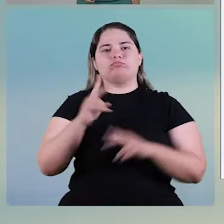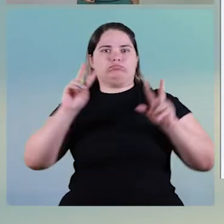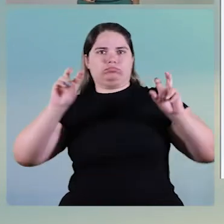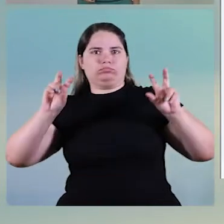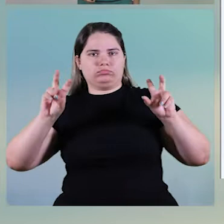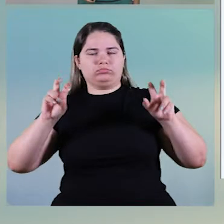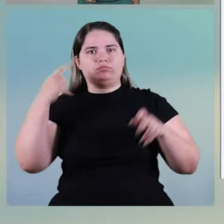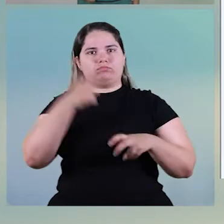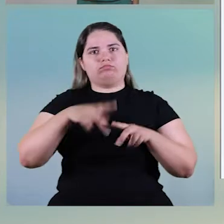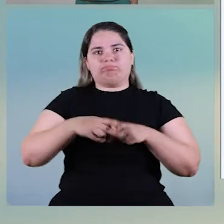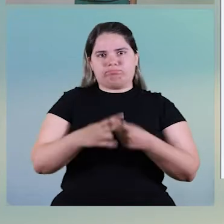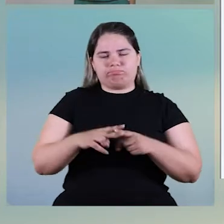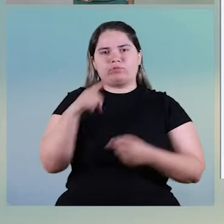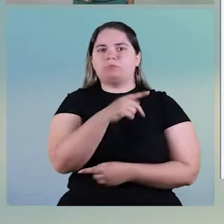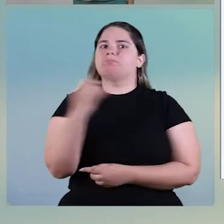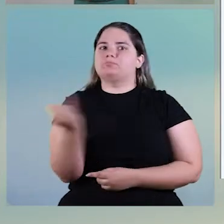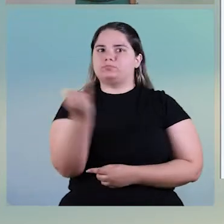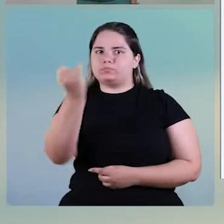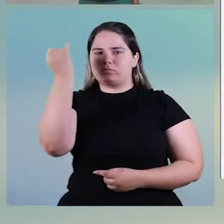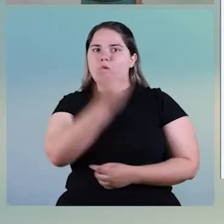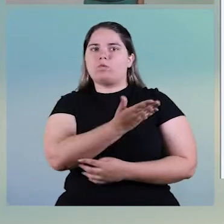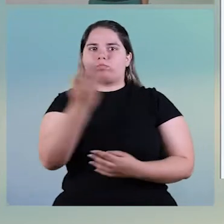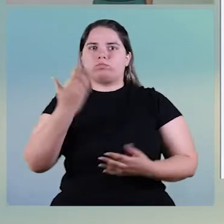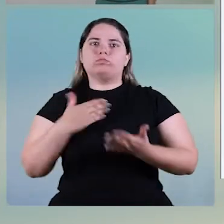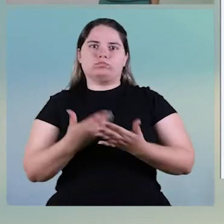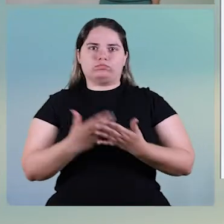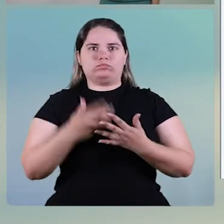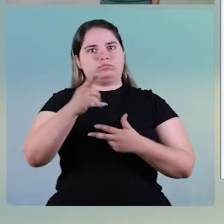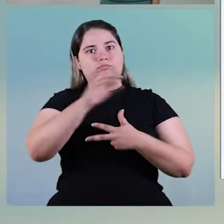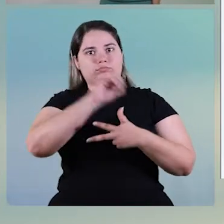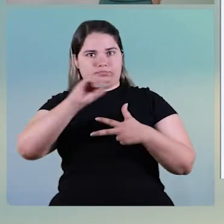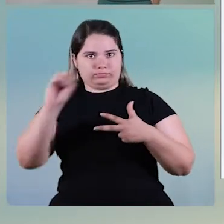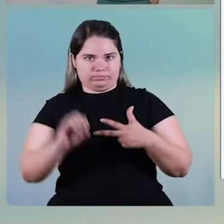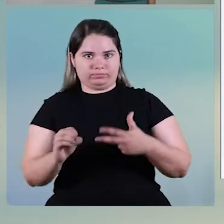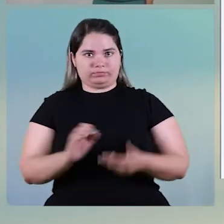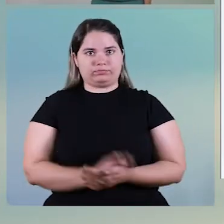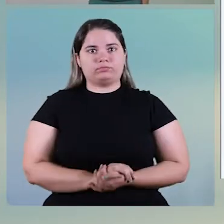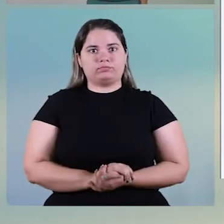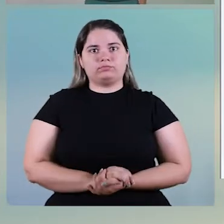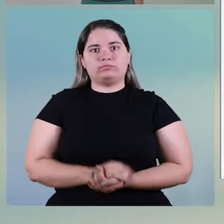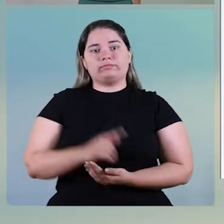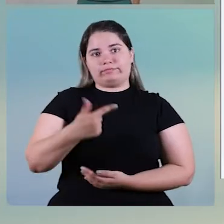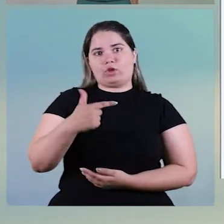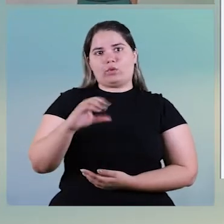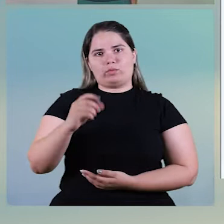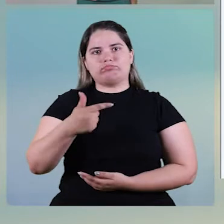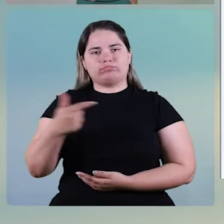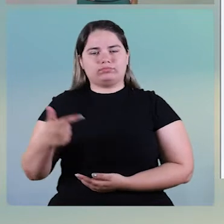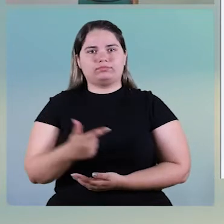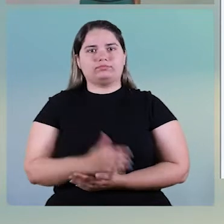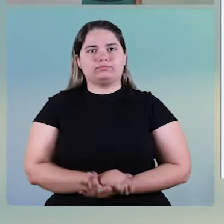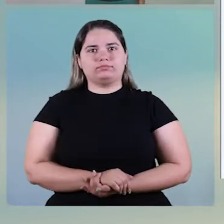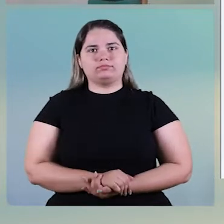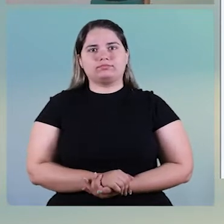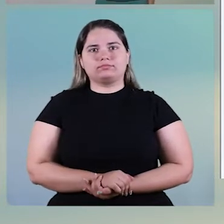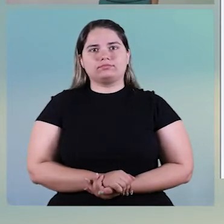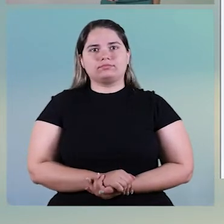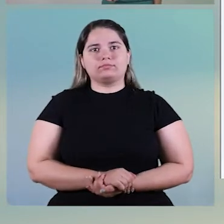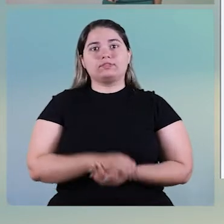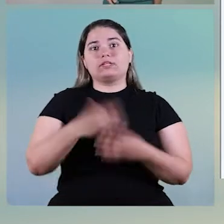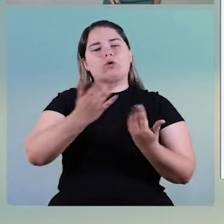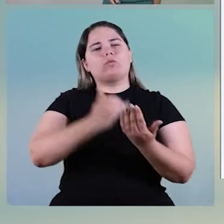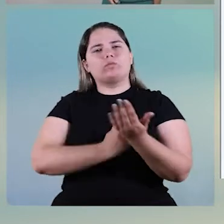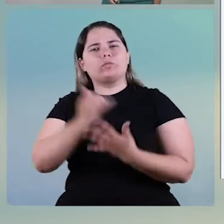grande utilidade para todos vocês que vão prestar o exame do Enem em 2022. Nós